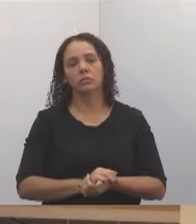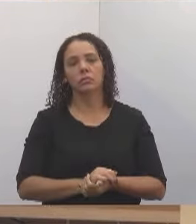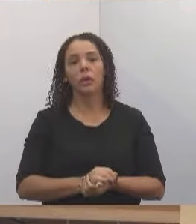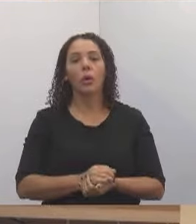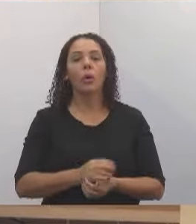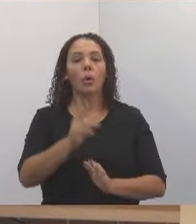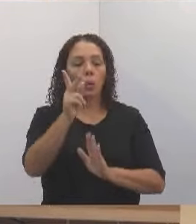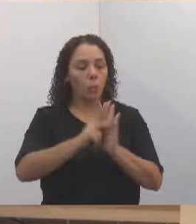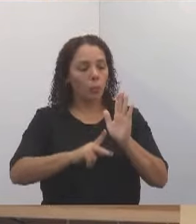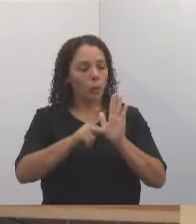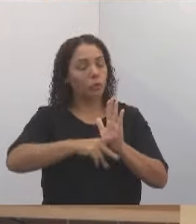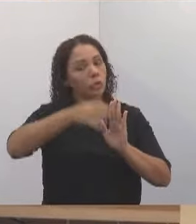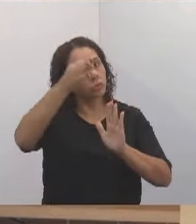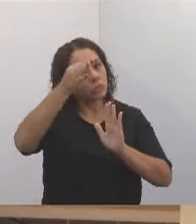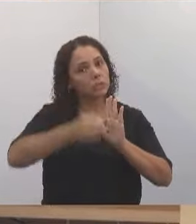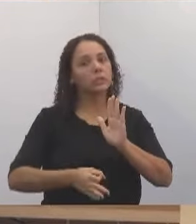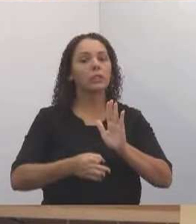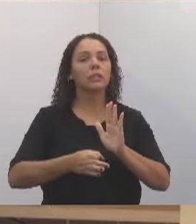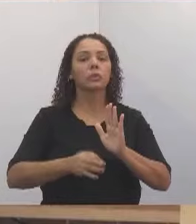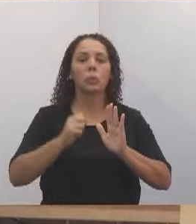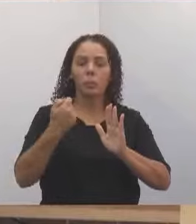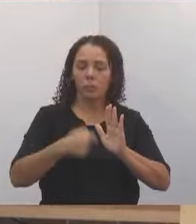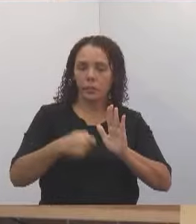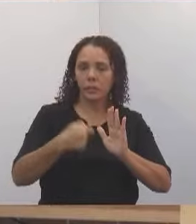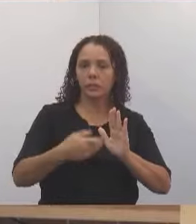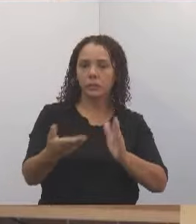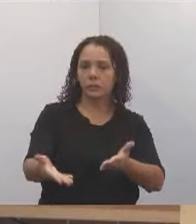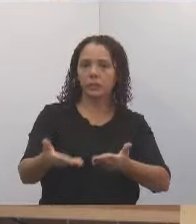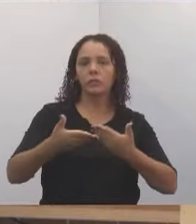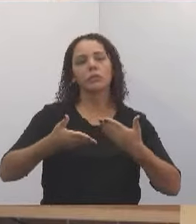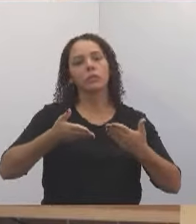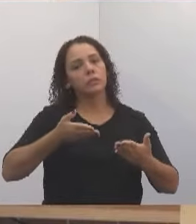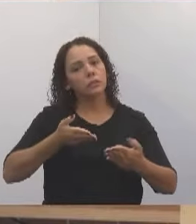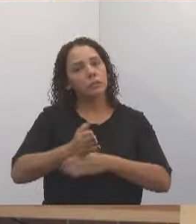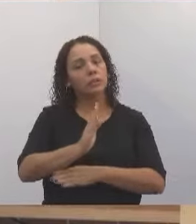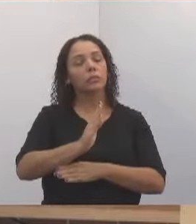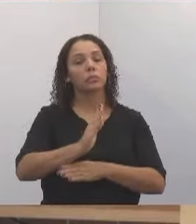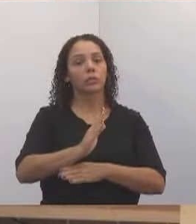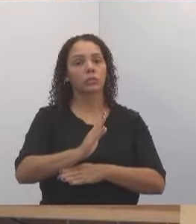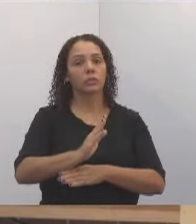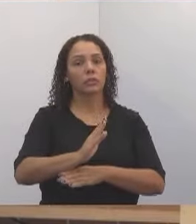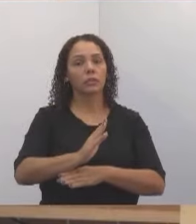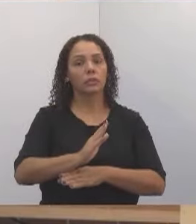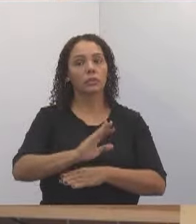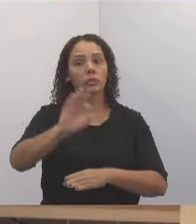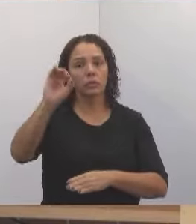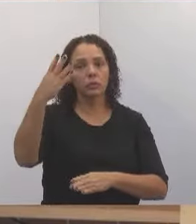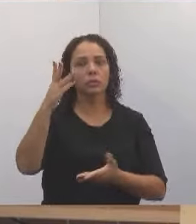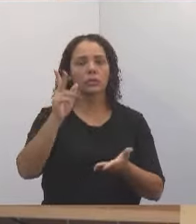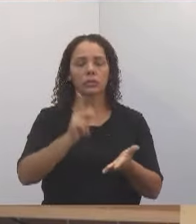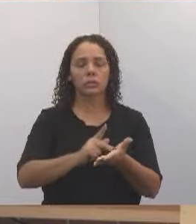projeto venha para essa casa, passe esse projeto e seja válido